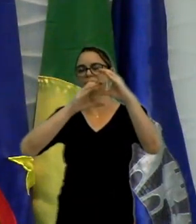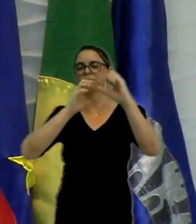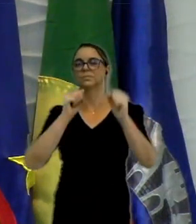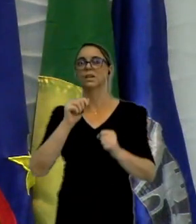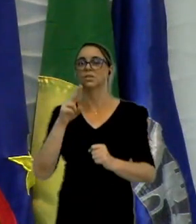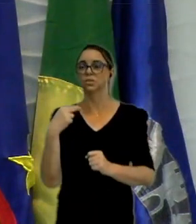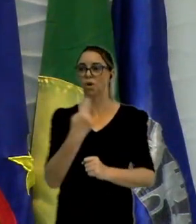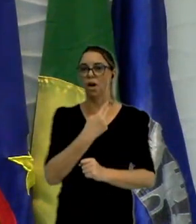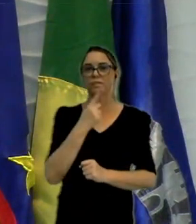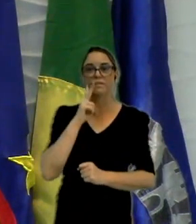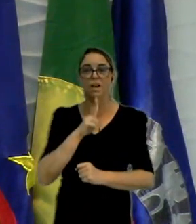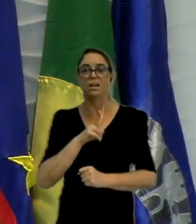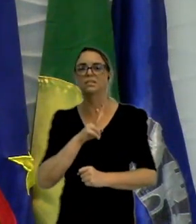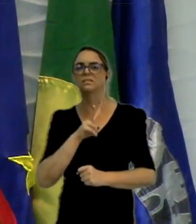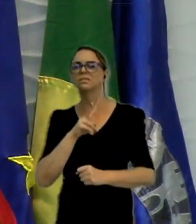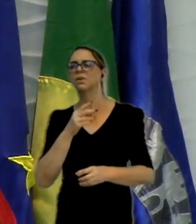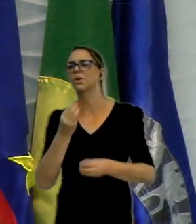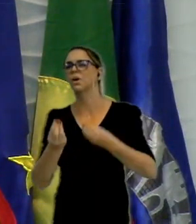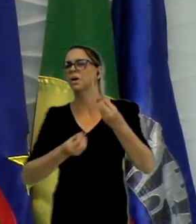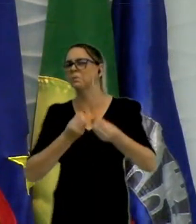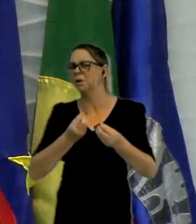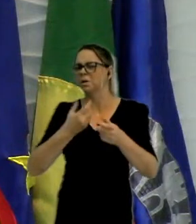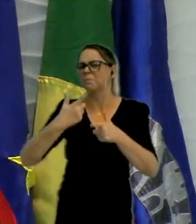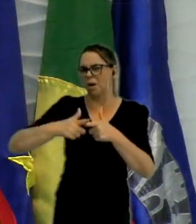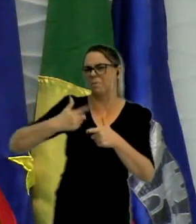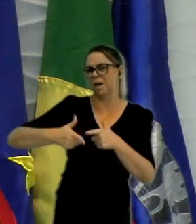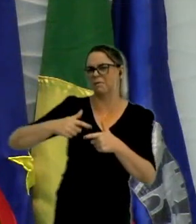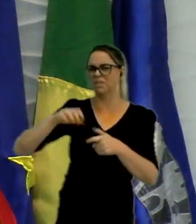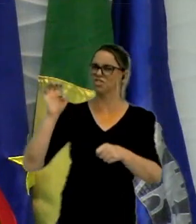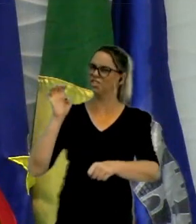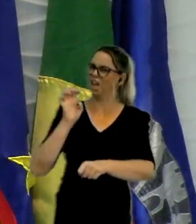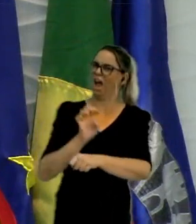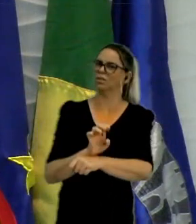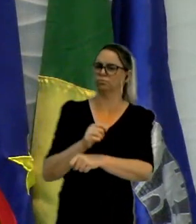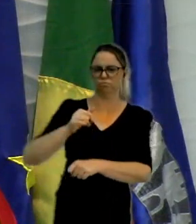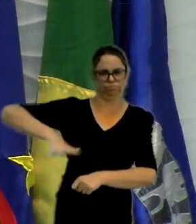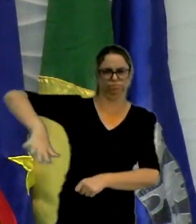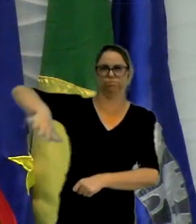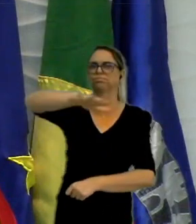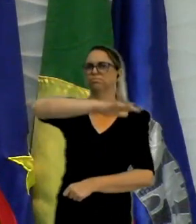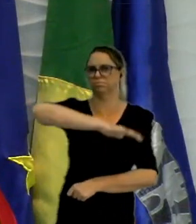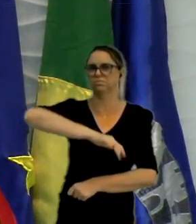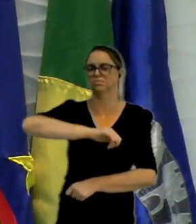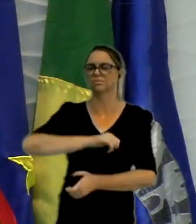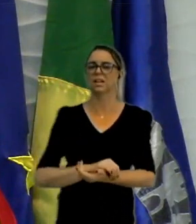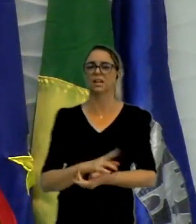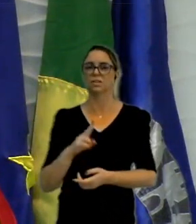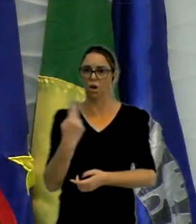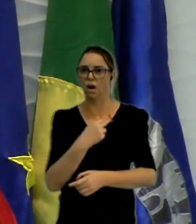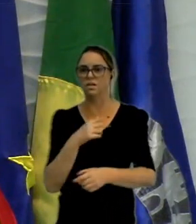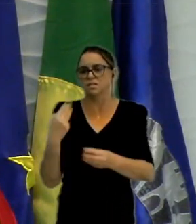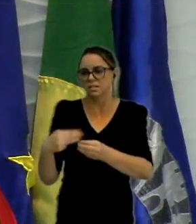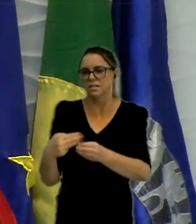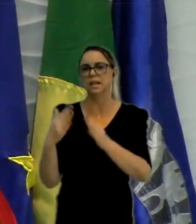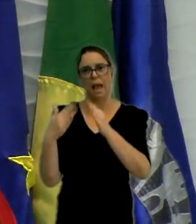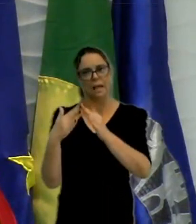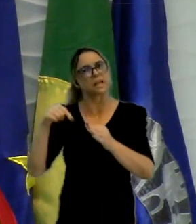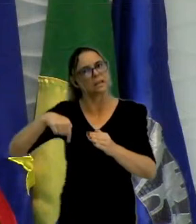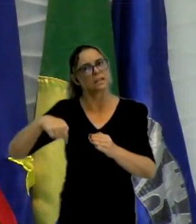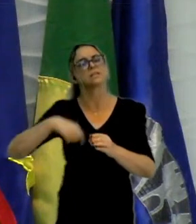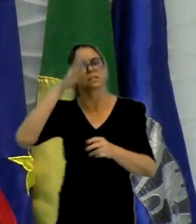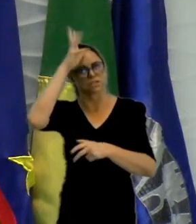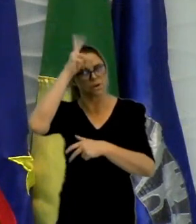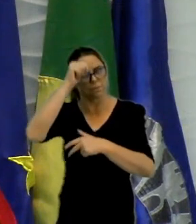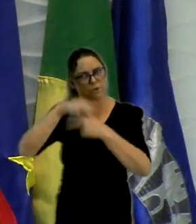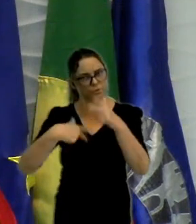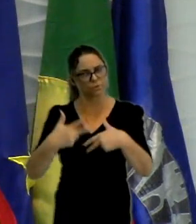nível de Estado. Mas não é porque é a nível de Estado que devemos nos calar. Nós moramos aqui em São Bento do Una e devemos cobrar por São Bento do